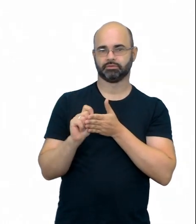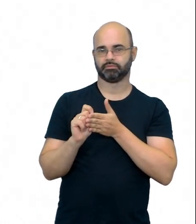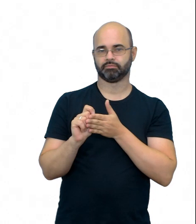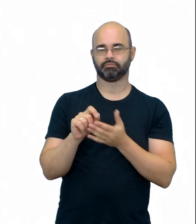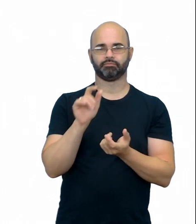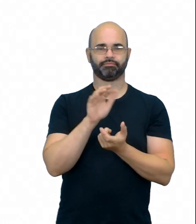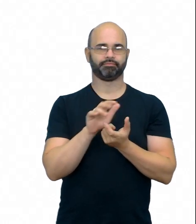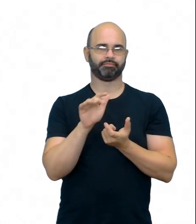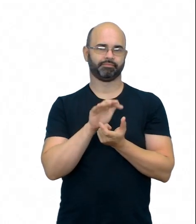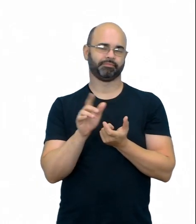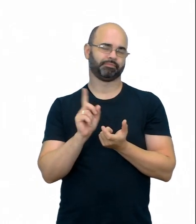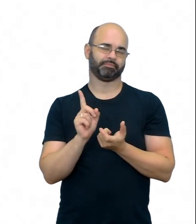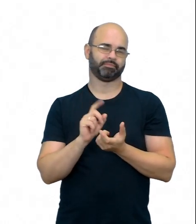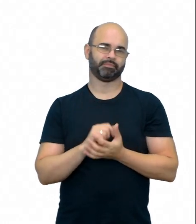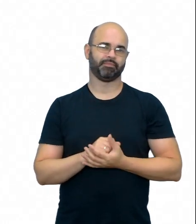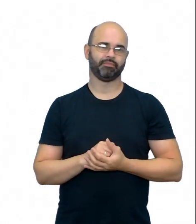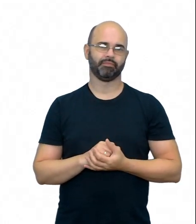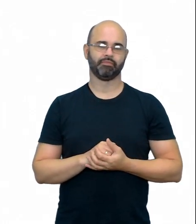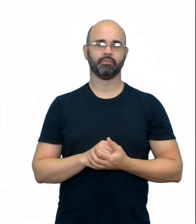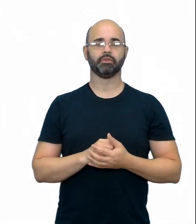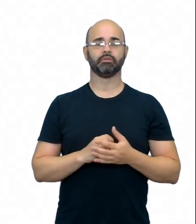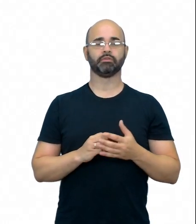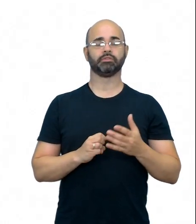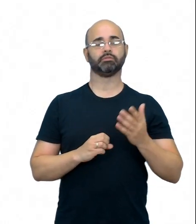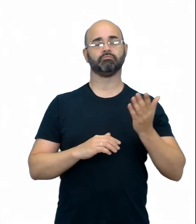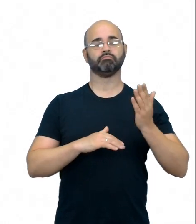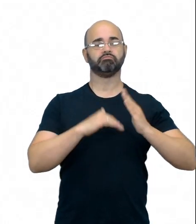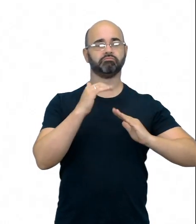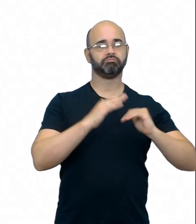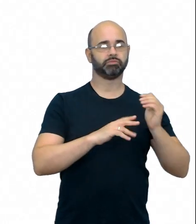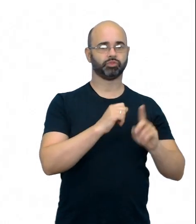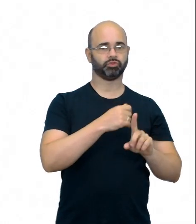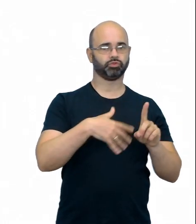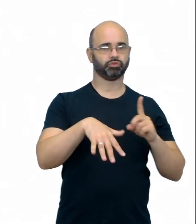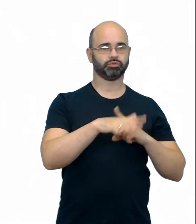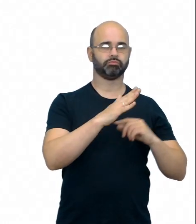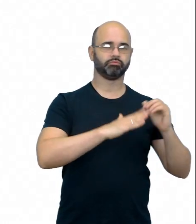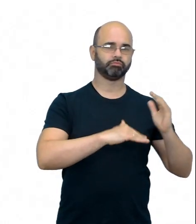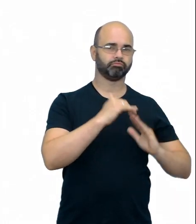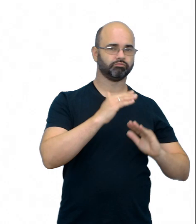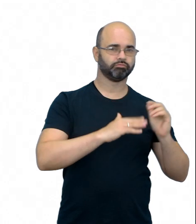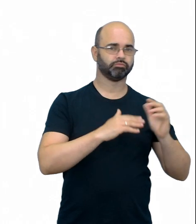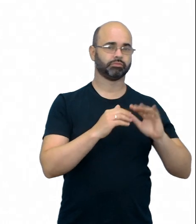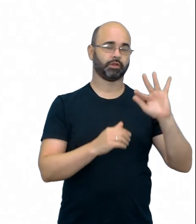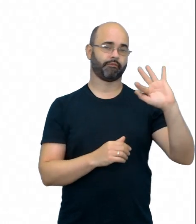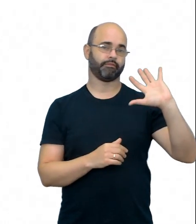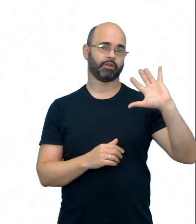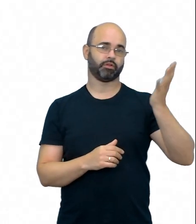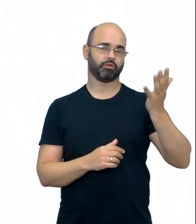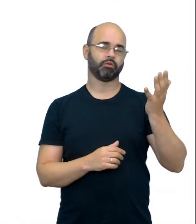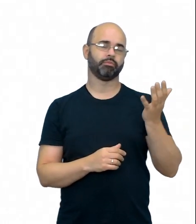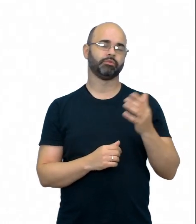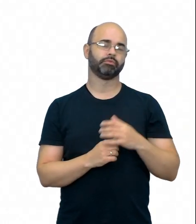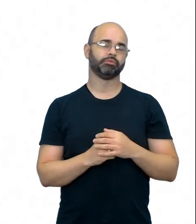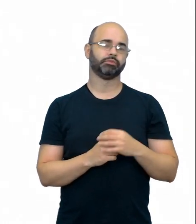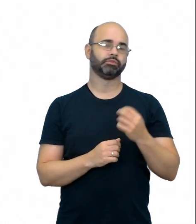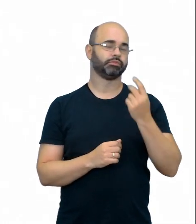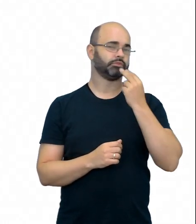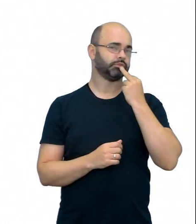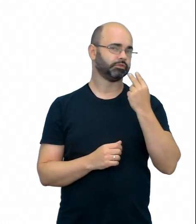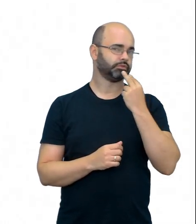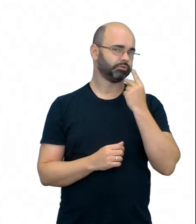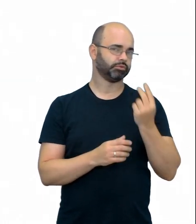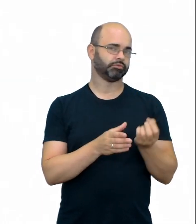letramento, seja do ponto de vista das práticas sociais, dos fenômenos linguísticos produzidos e